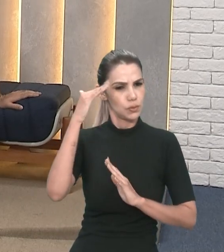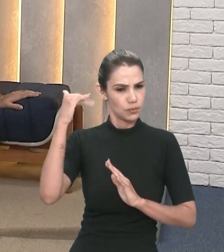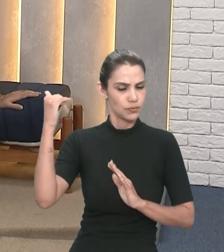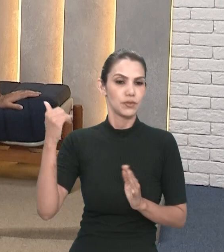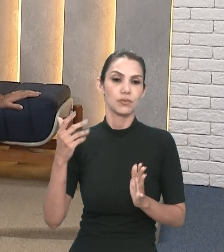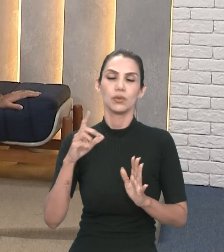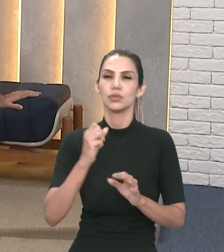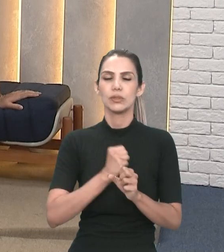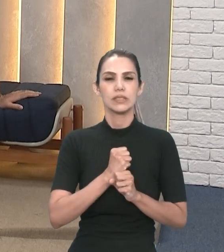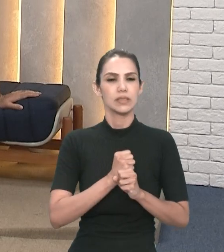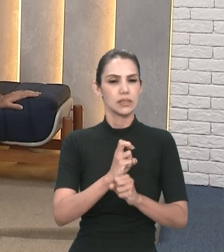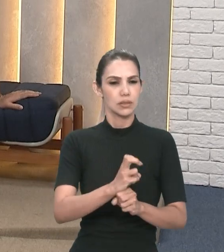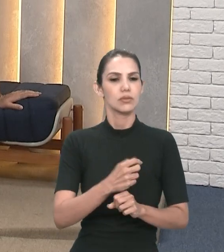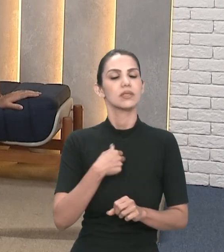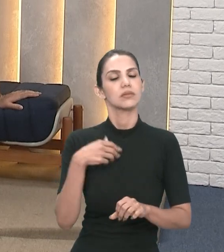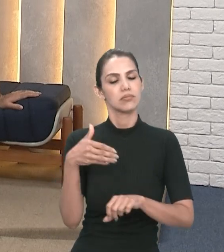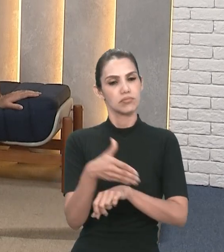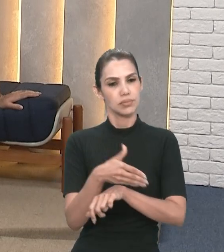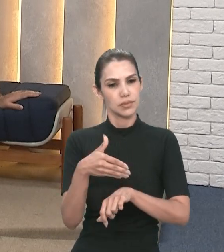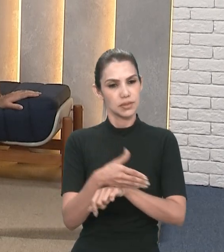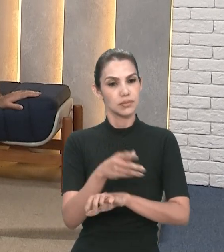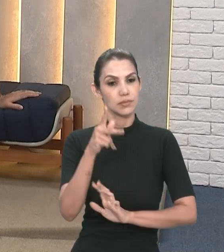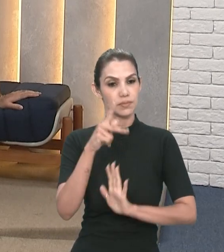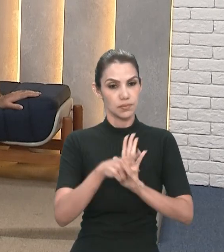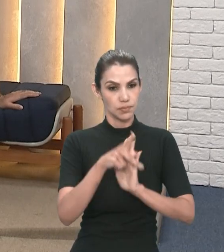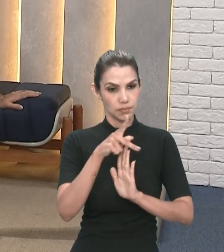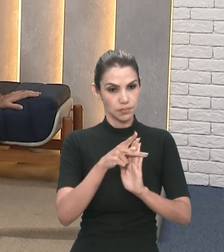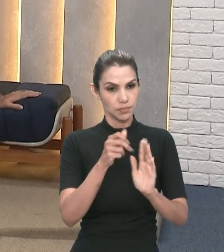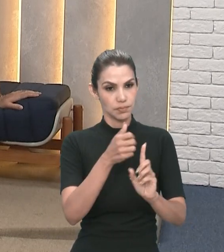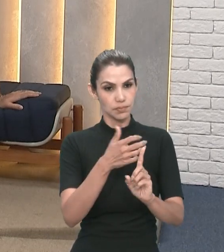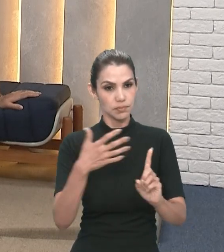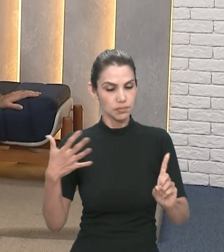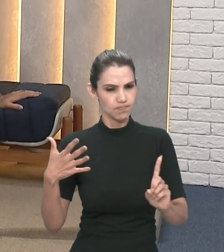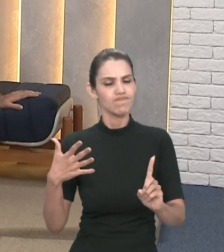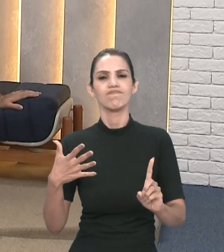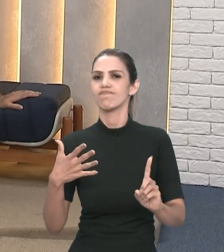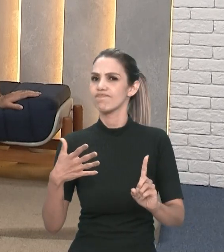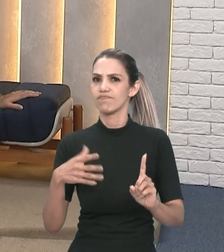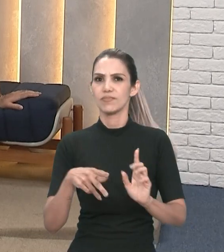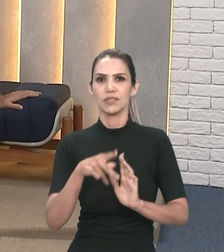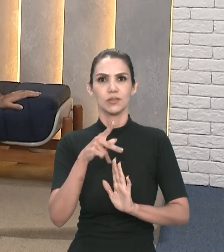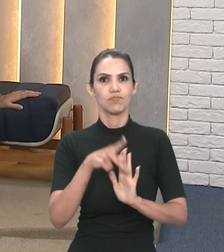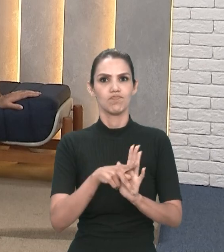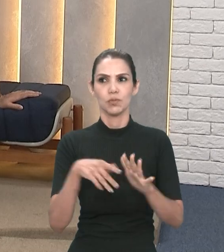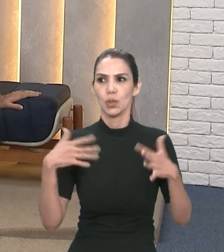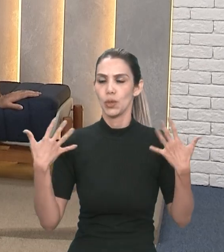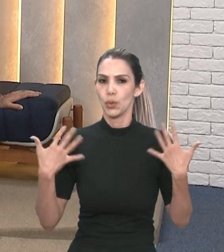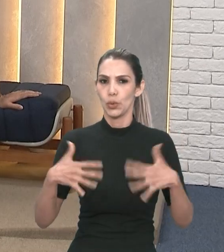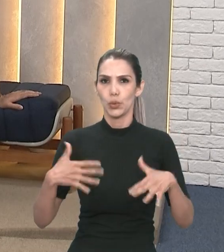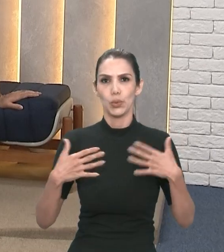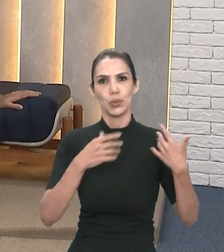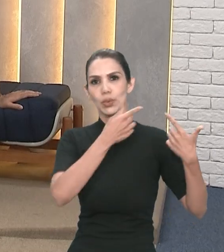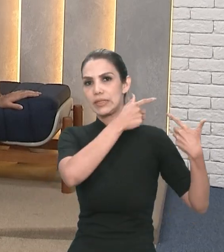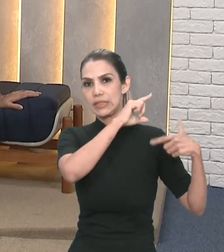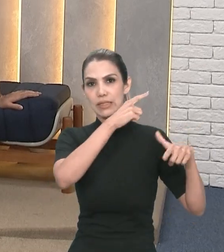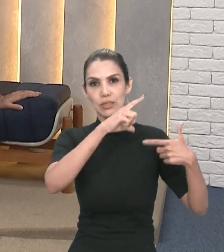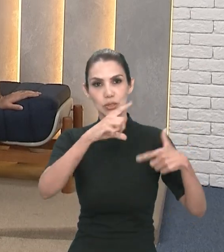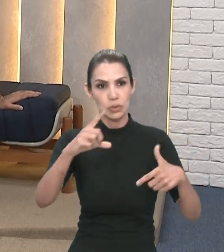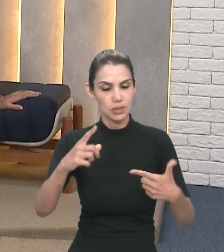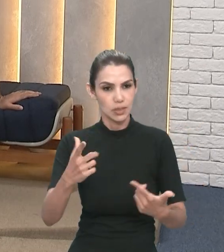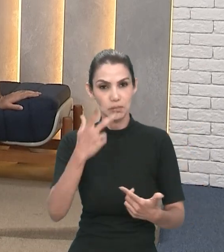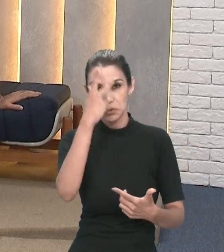durante 5 anos eu participei desse projeto de extensão, que era um evento, era um episódio no mês de julho, ainda tradicional, para quem não conhece,